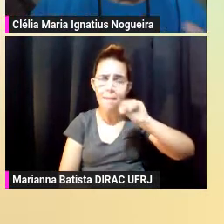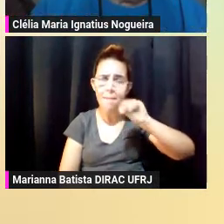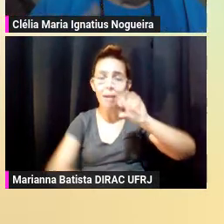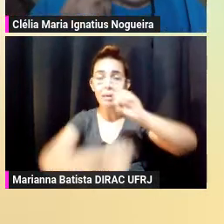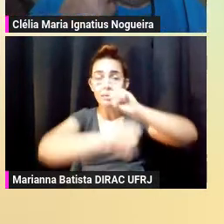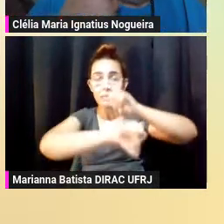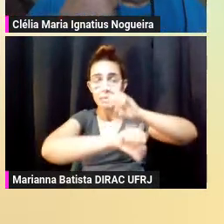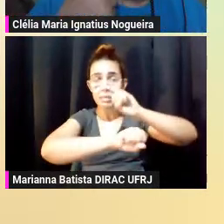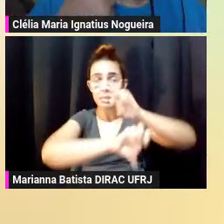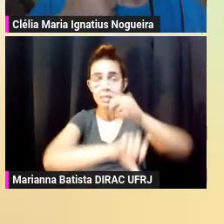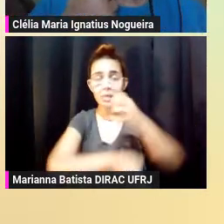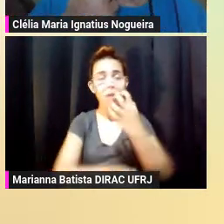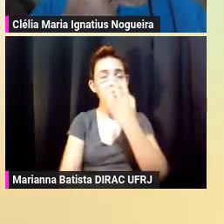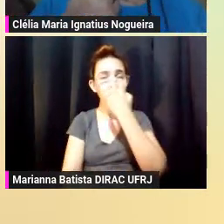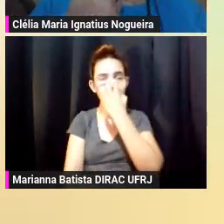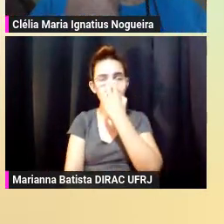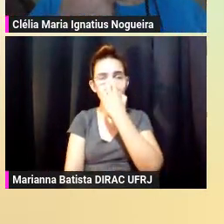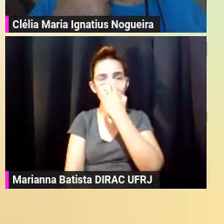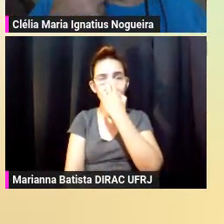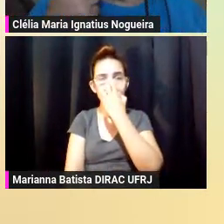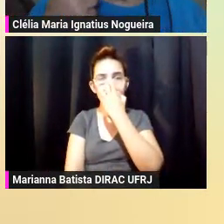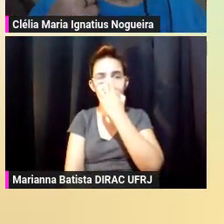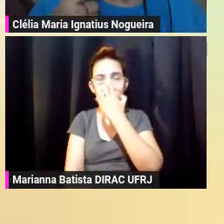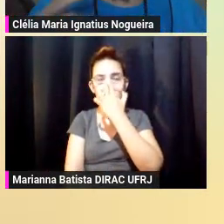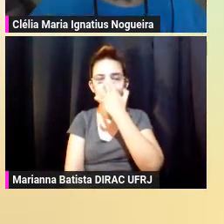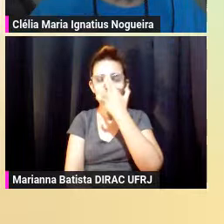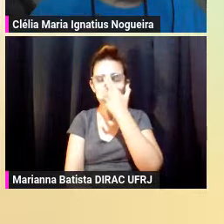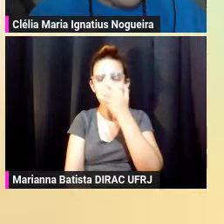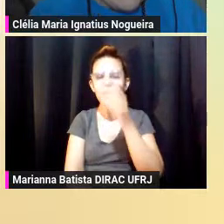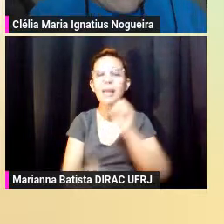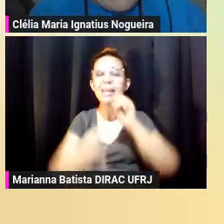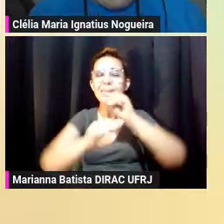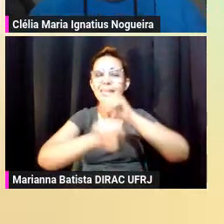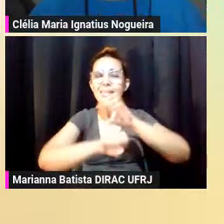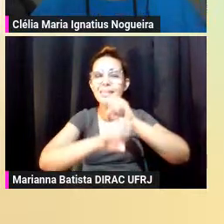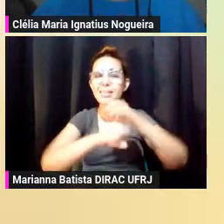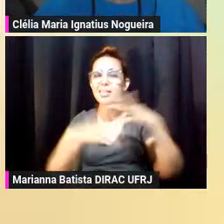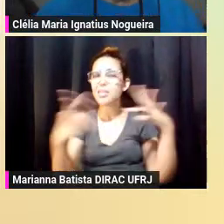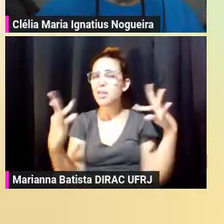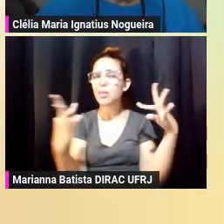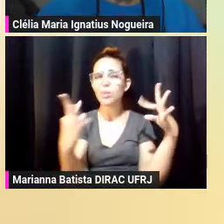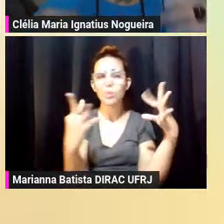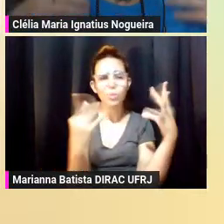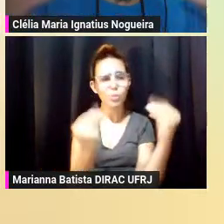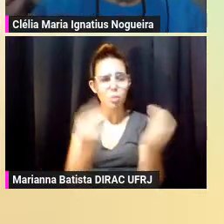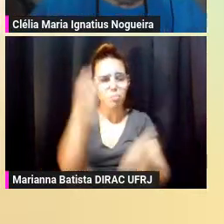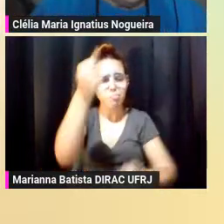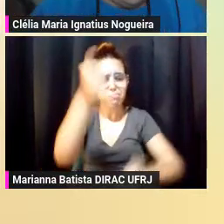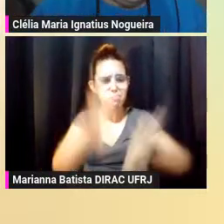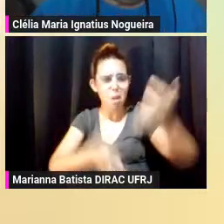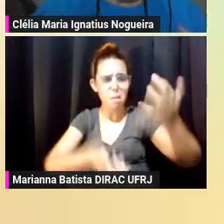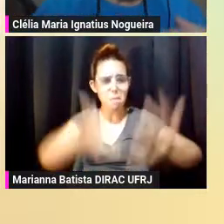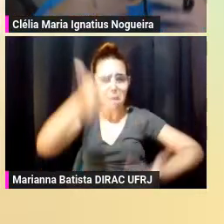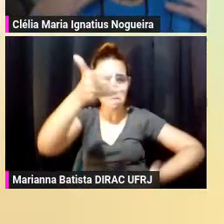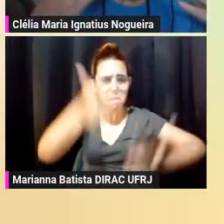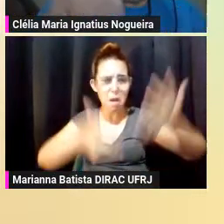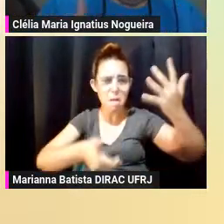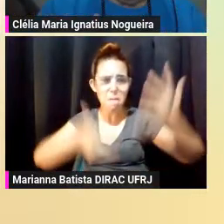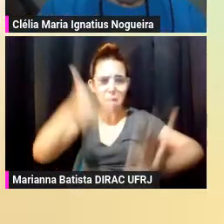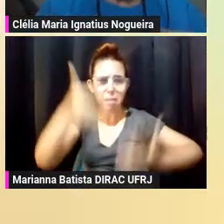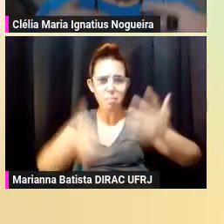o movimento da língua, passava pó de gelatina aqui no lábio para ficar lendo, e, ao mesmo tempo, tinha